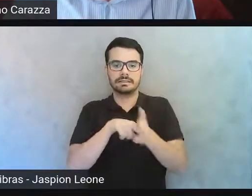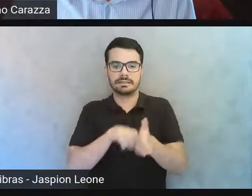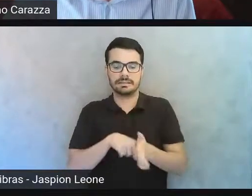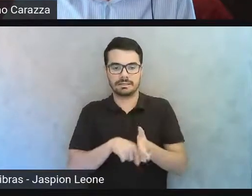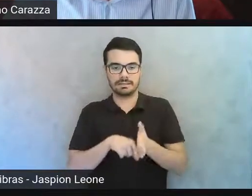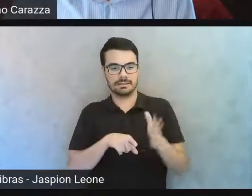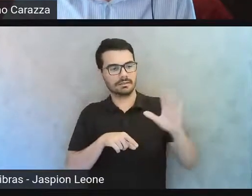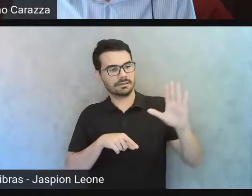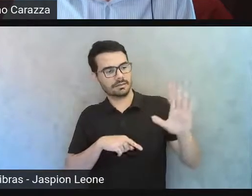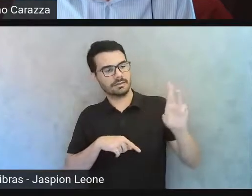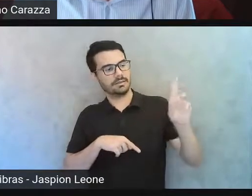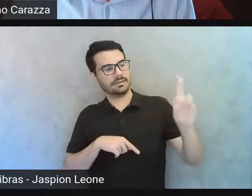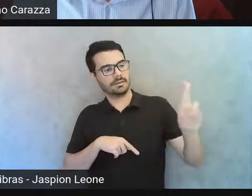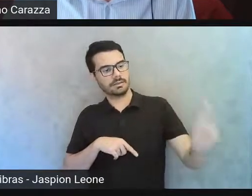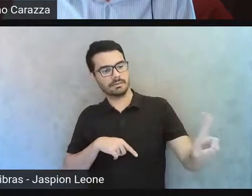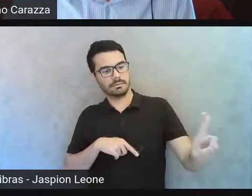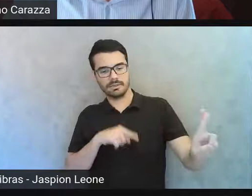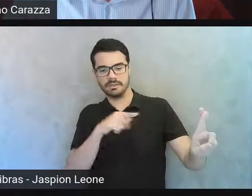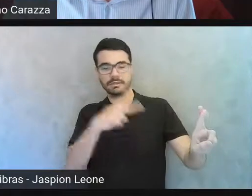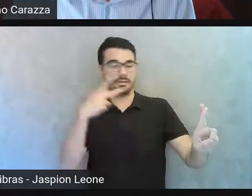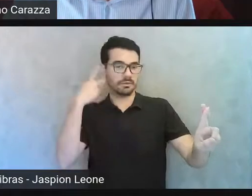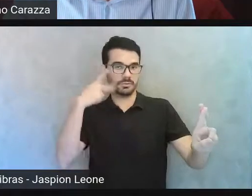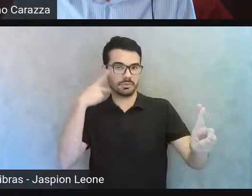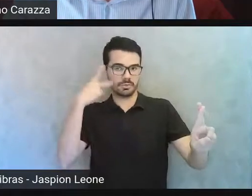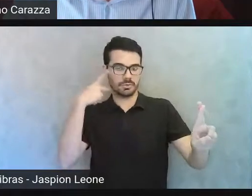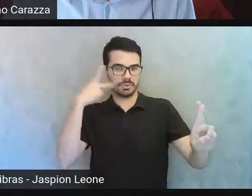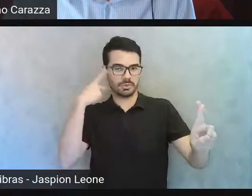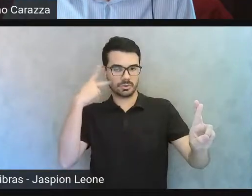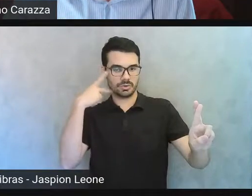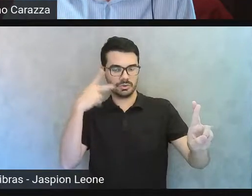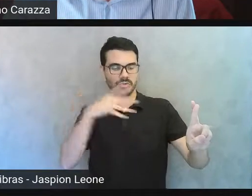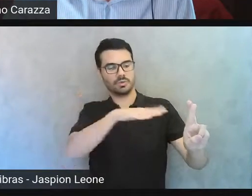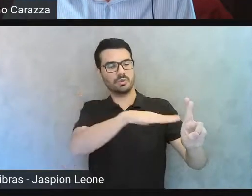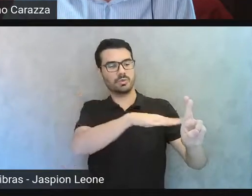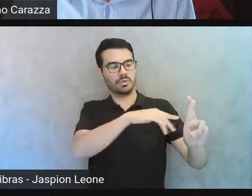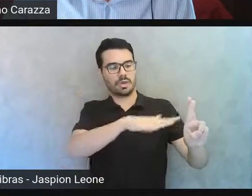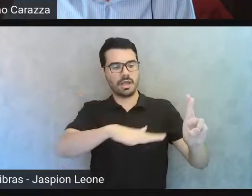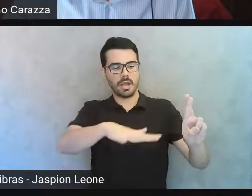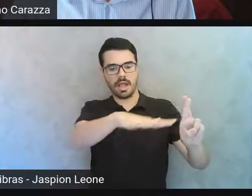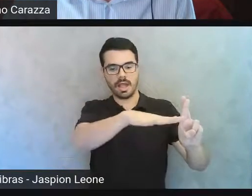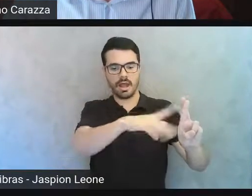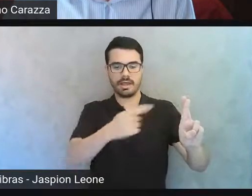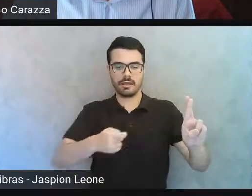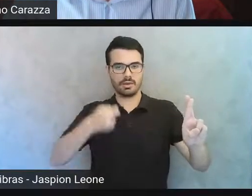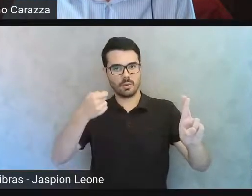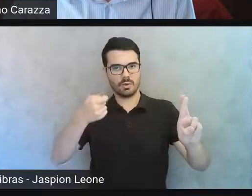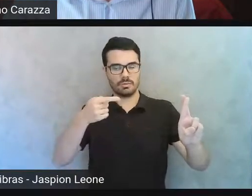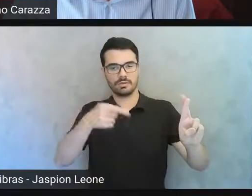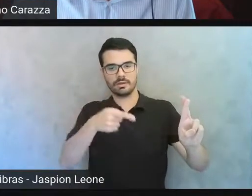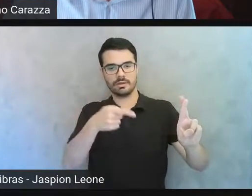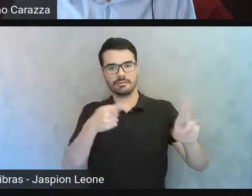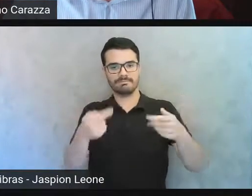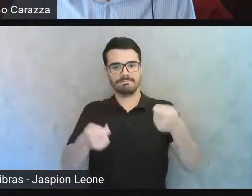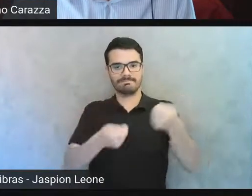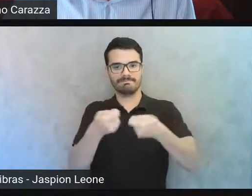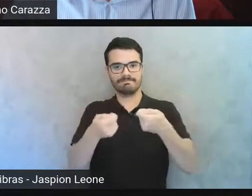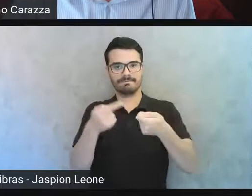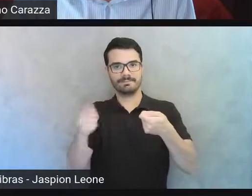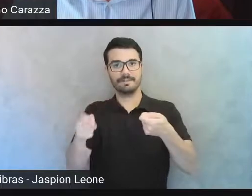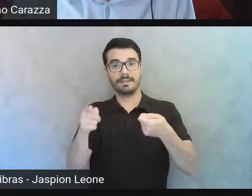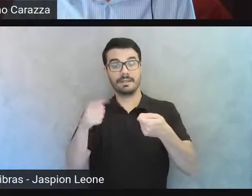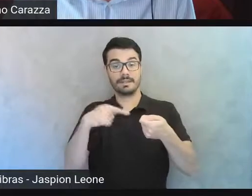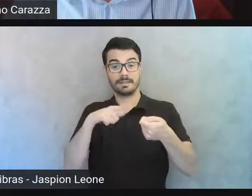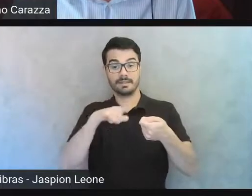entre representantes políticos e setores econômicos, né? E isso é, obviamente, uma informação de interesse público